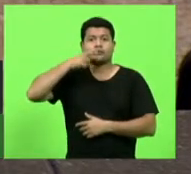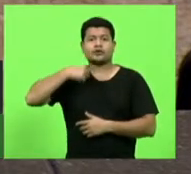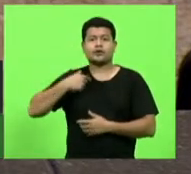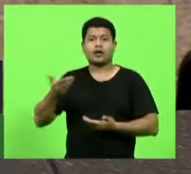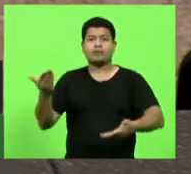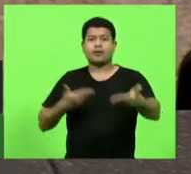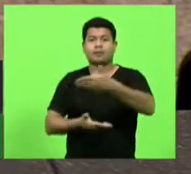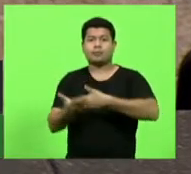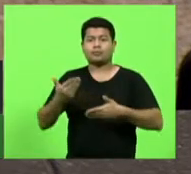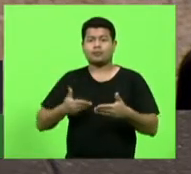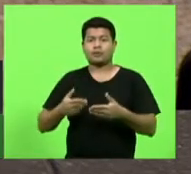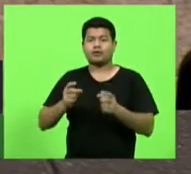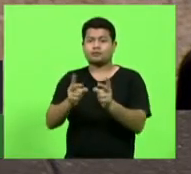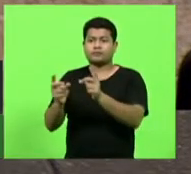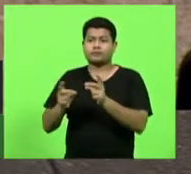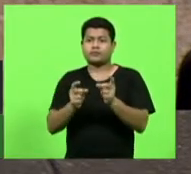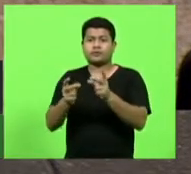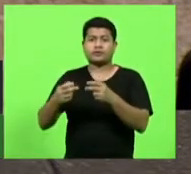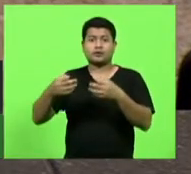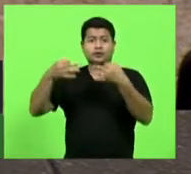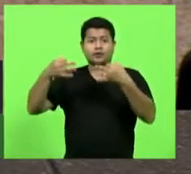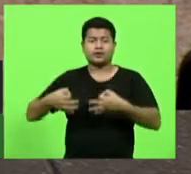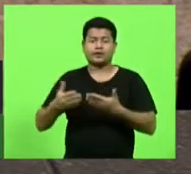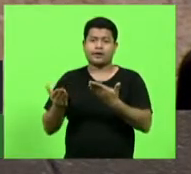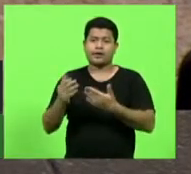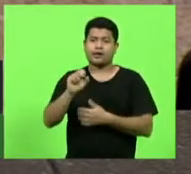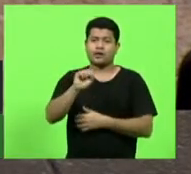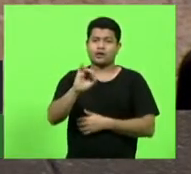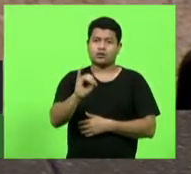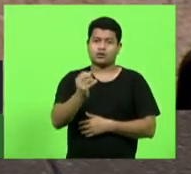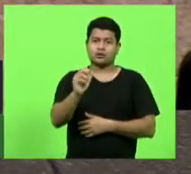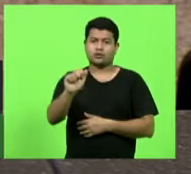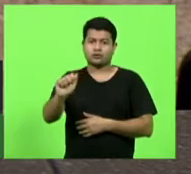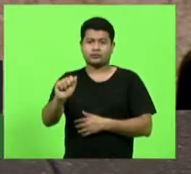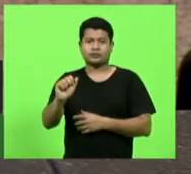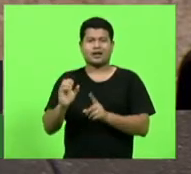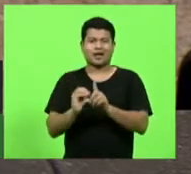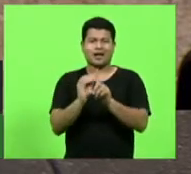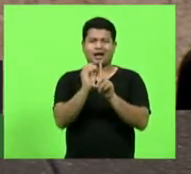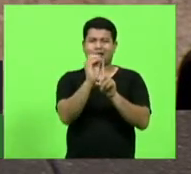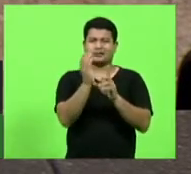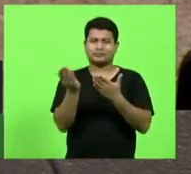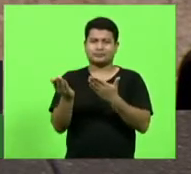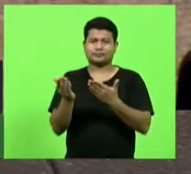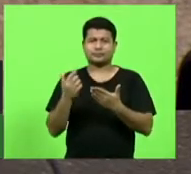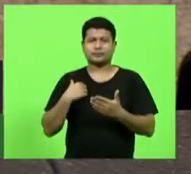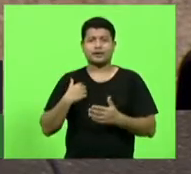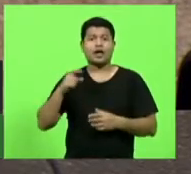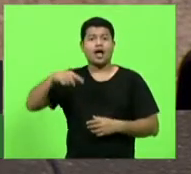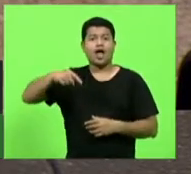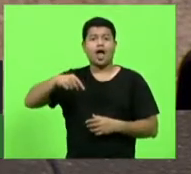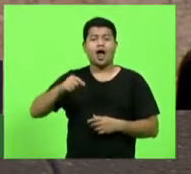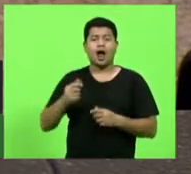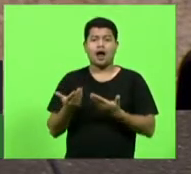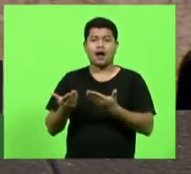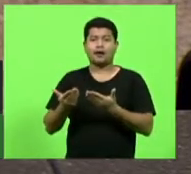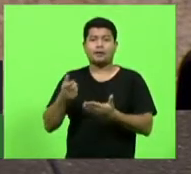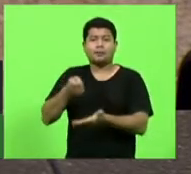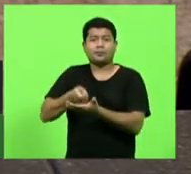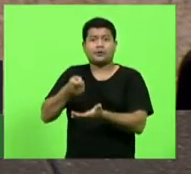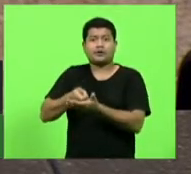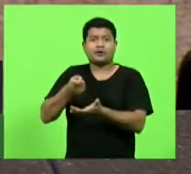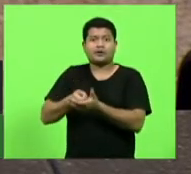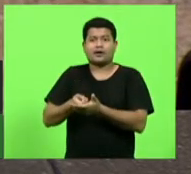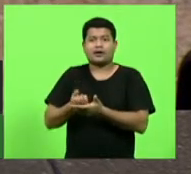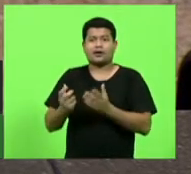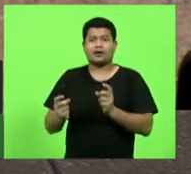um preço justo o seu soja, porque ele é obrigado a vender para um único comprador e ele vai balizar o preço